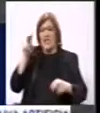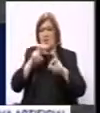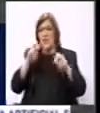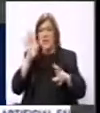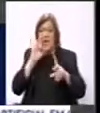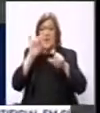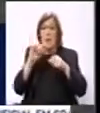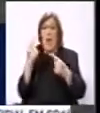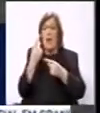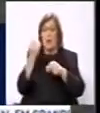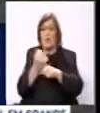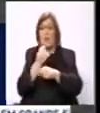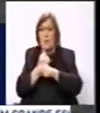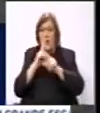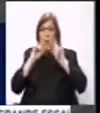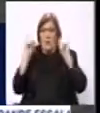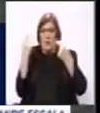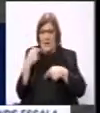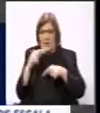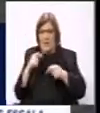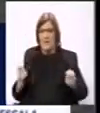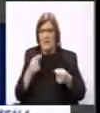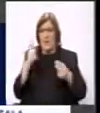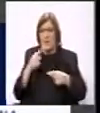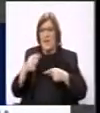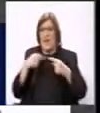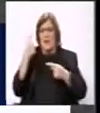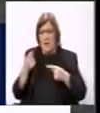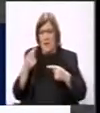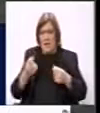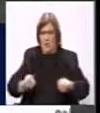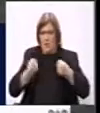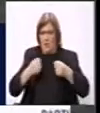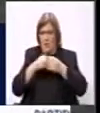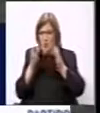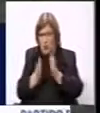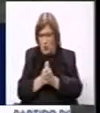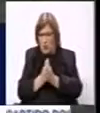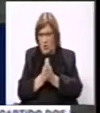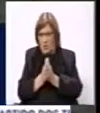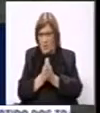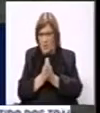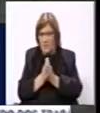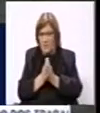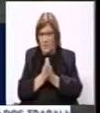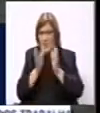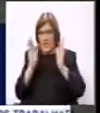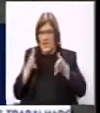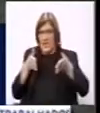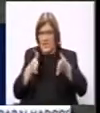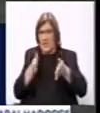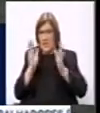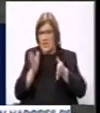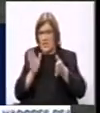respeitar alguns trabalhos são surpreendentes o festival começa amanhã com toda força eu sou o quanto a gente eu vou entrar na digamos